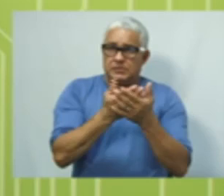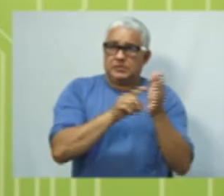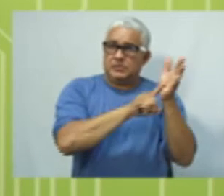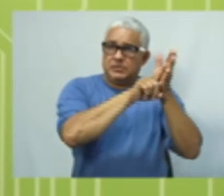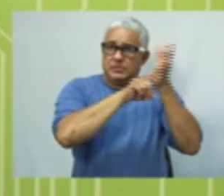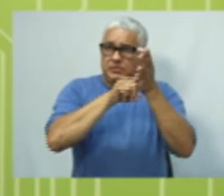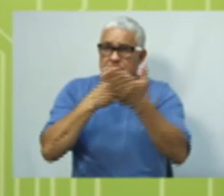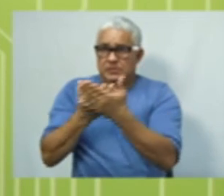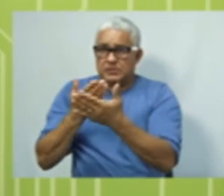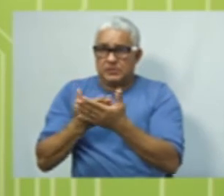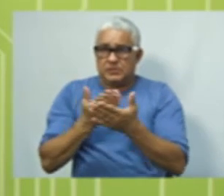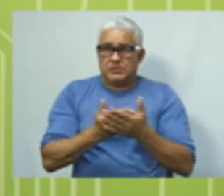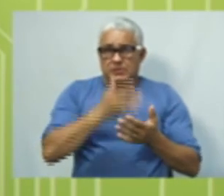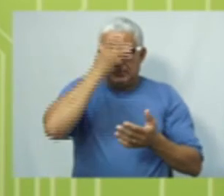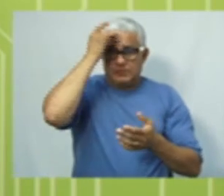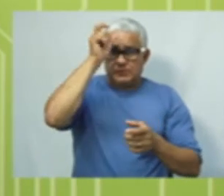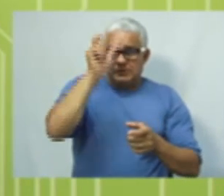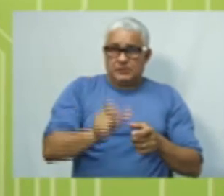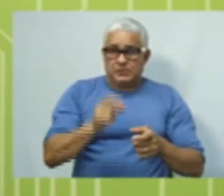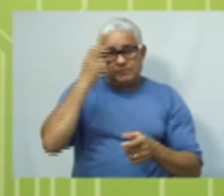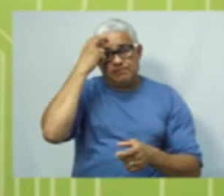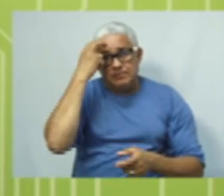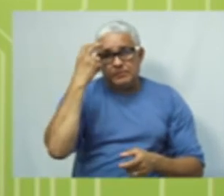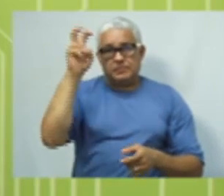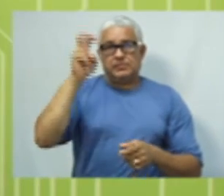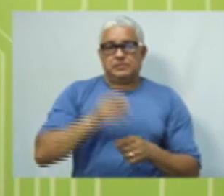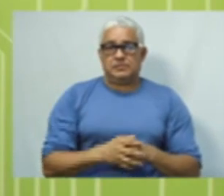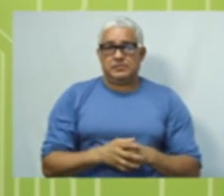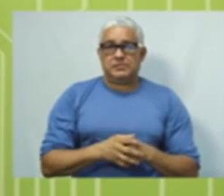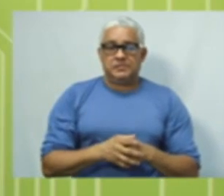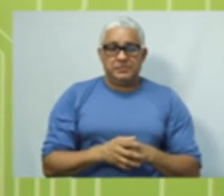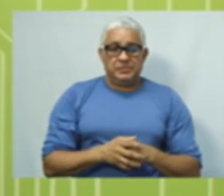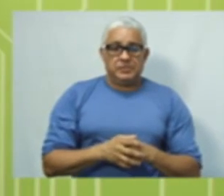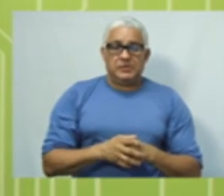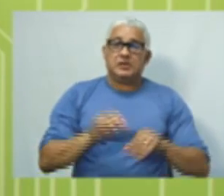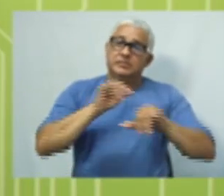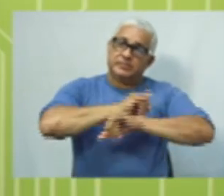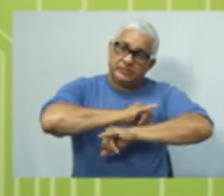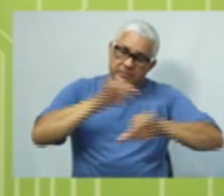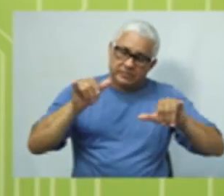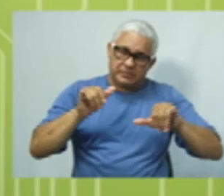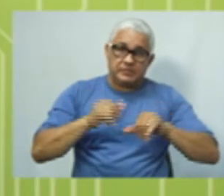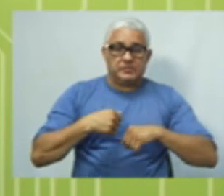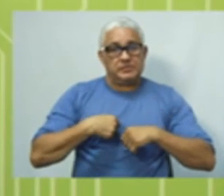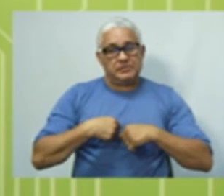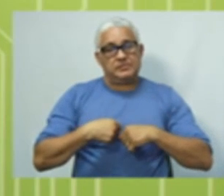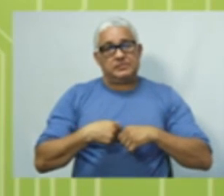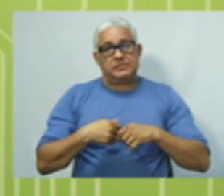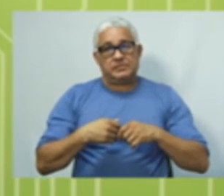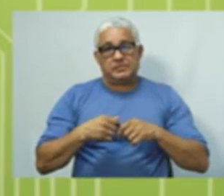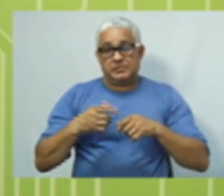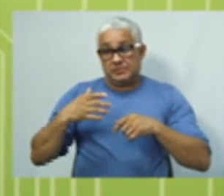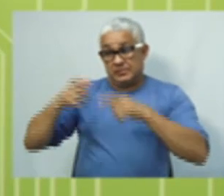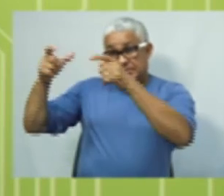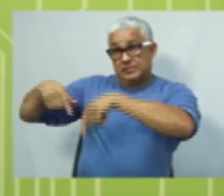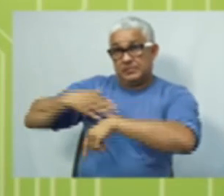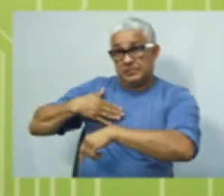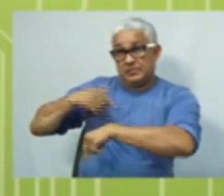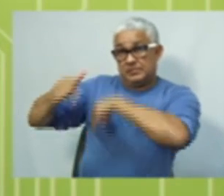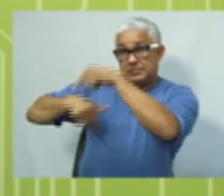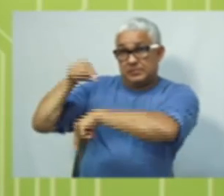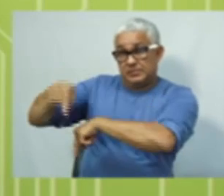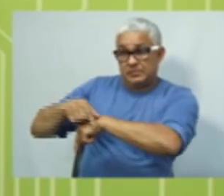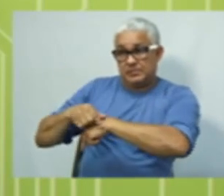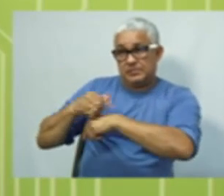se tornar essa pessoa cada vez mais culta. Né? Então, essa mensagem que eu deixo para vocês, e eu vejo no meu local de trabalho, reforço,